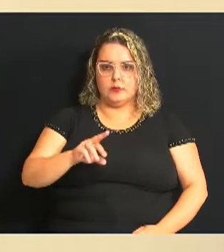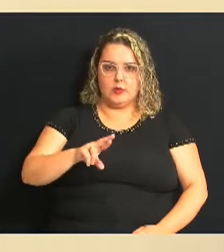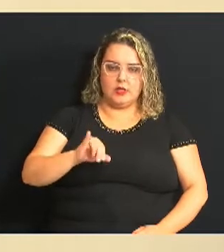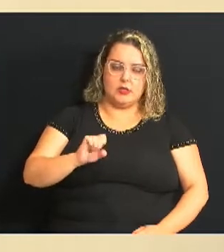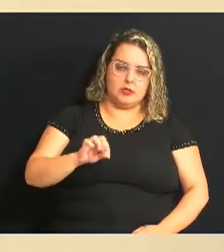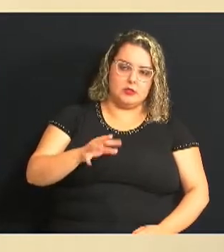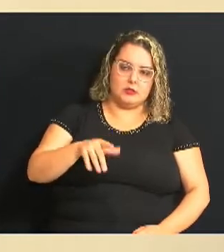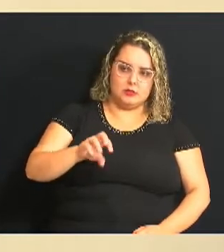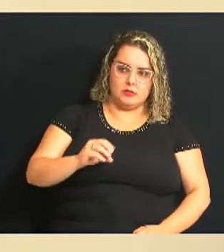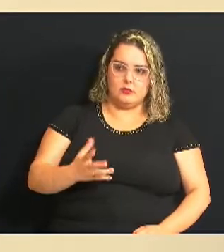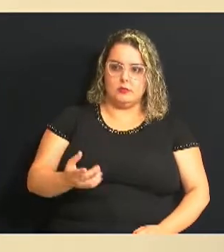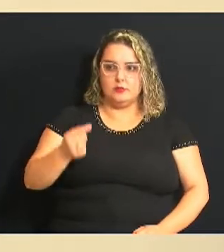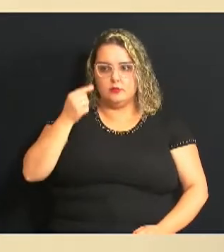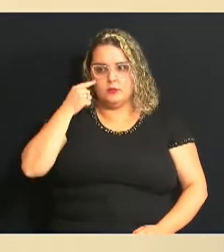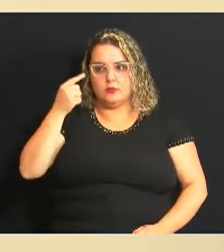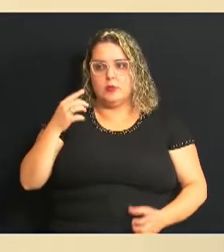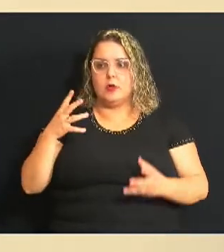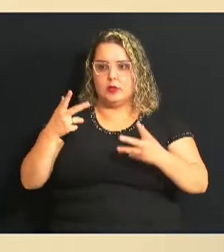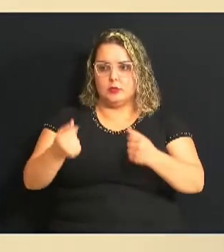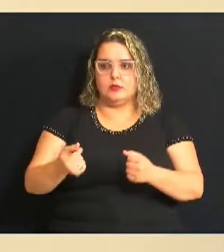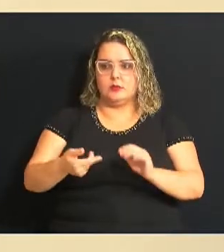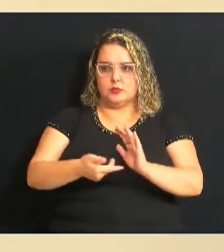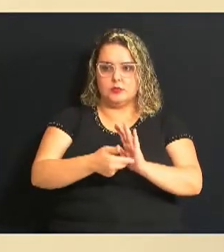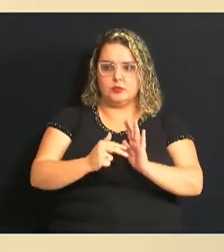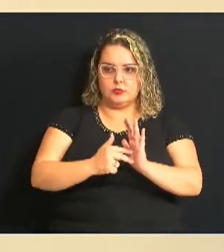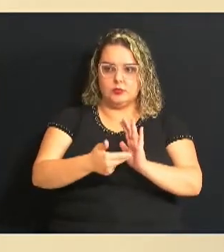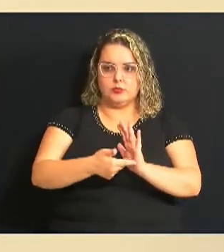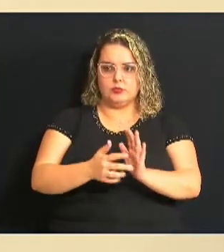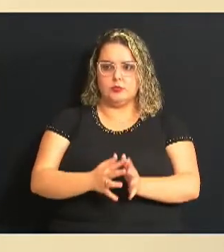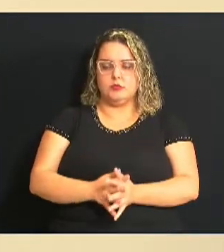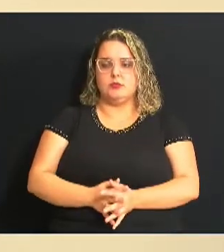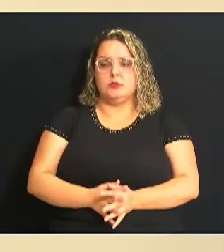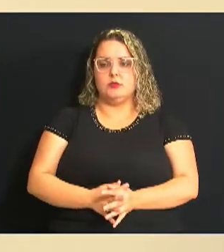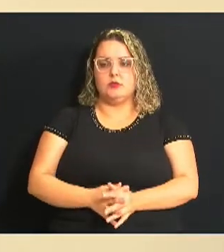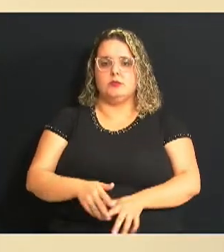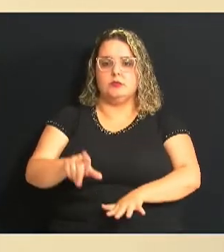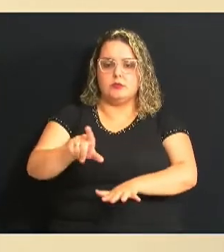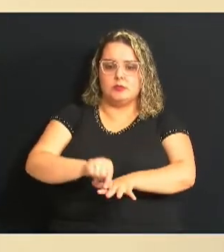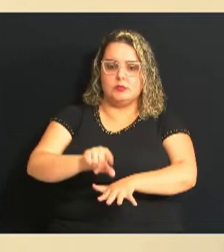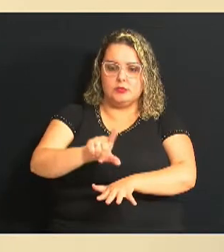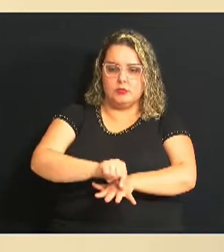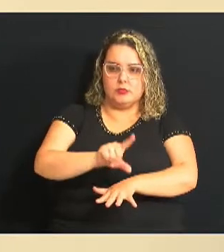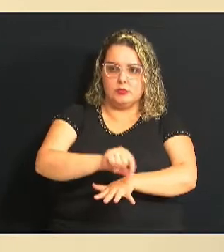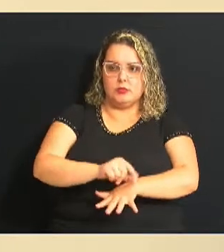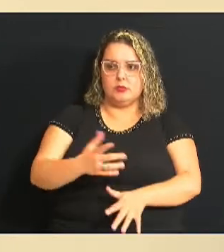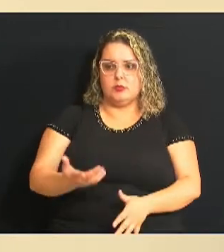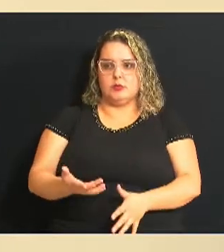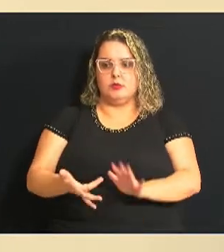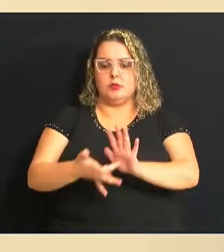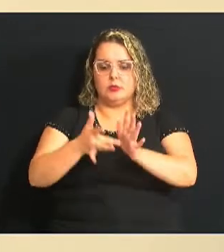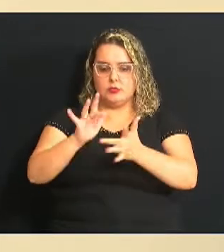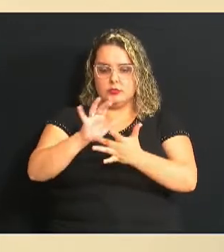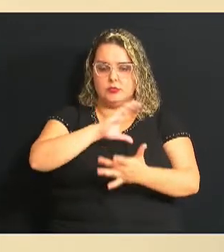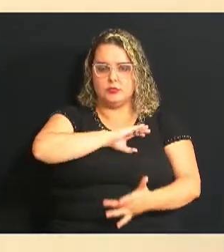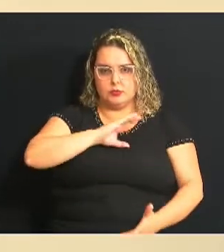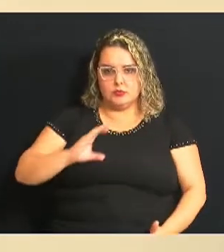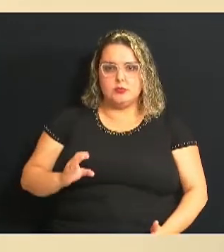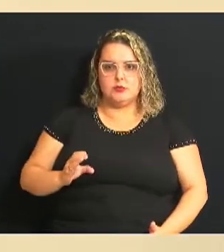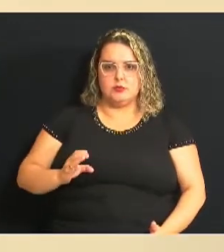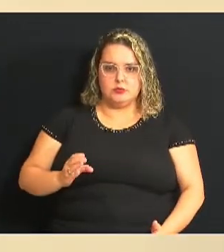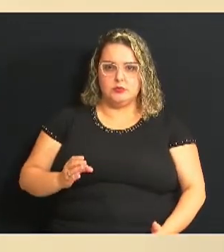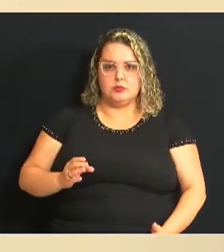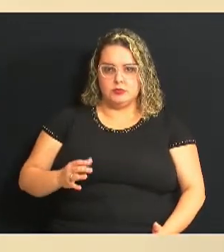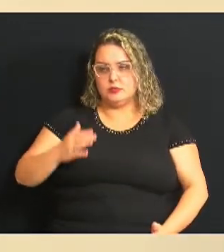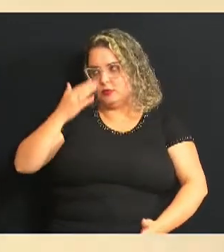Pensando em cristãos em todos os segmentos que confessam a Jesus Cristo. Mas a reforma, ela